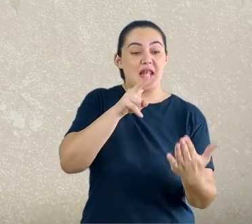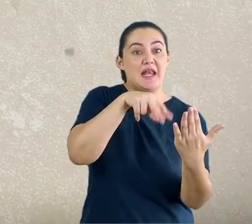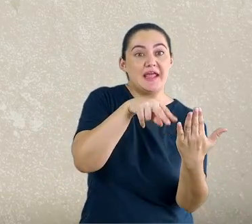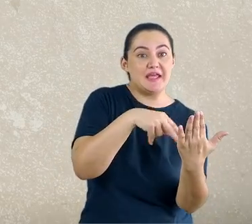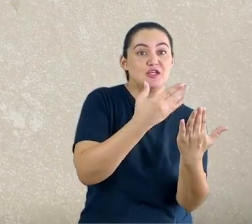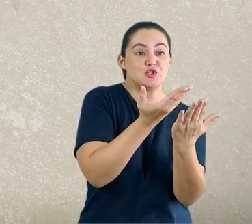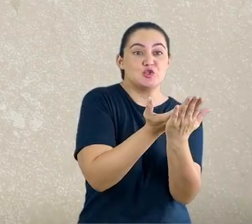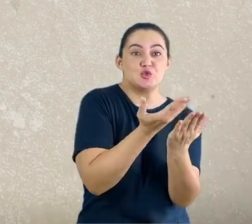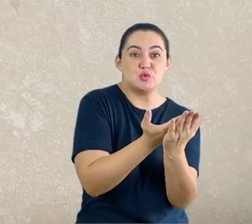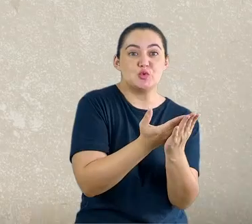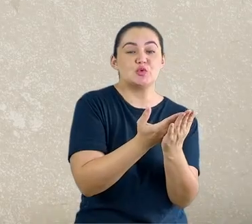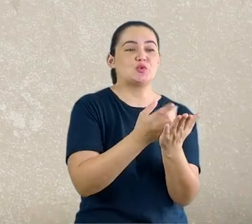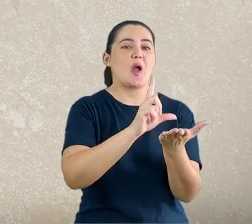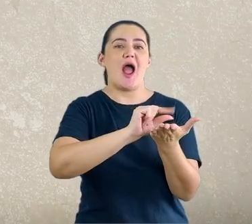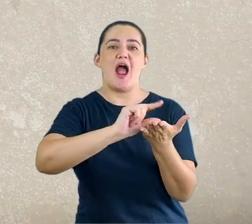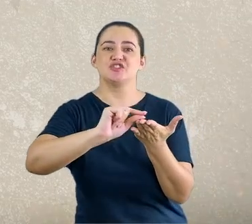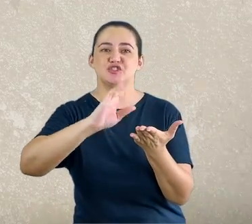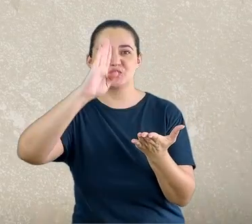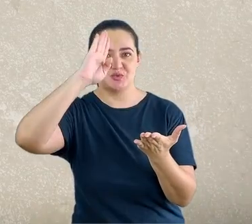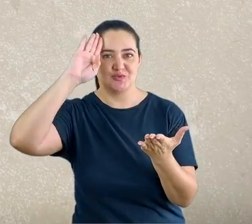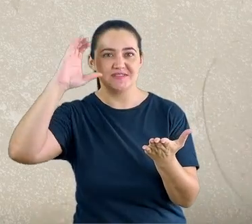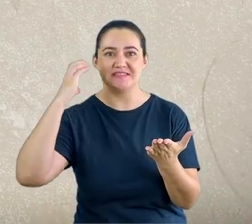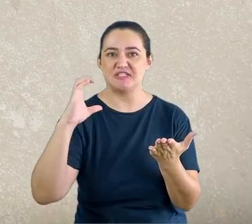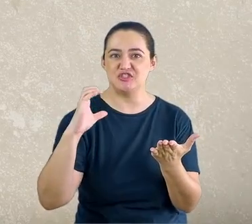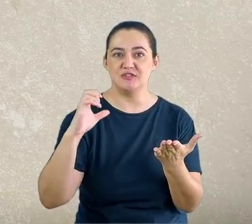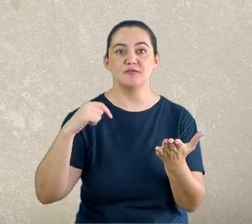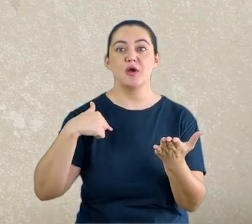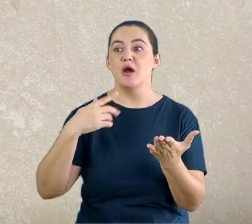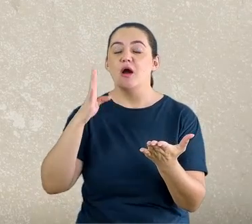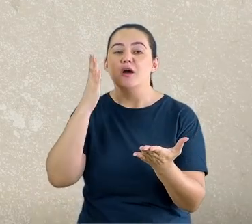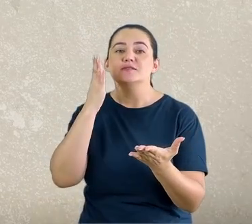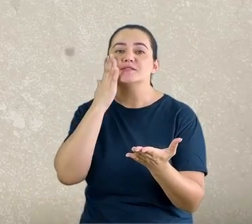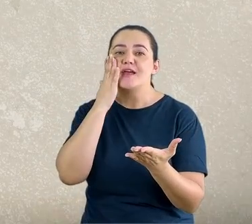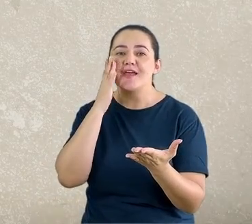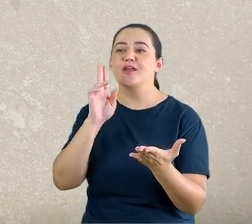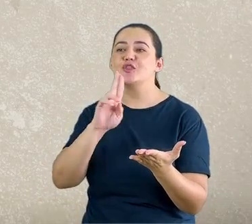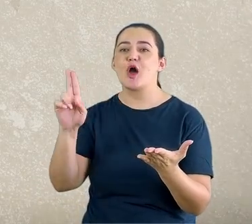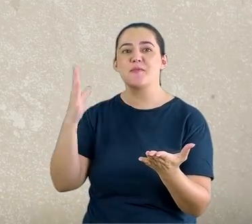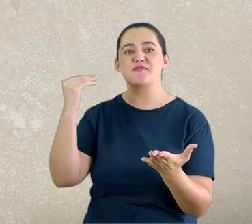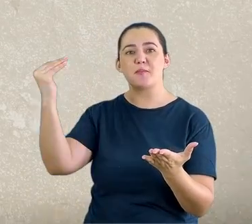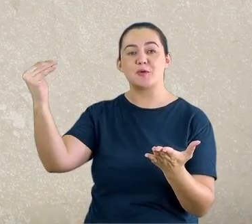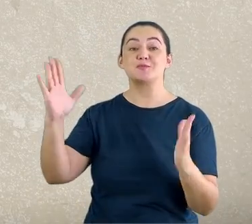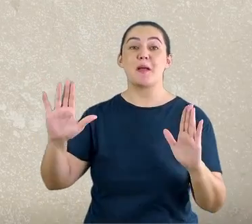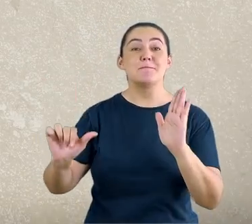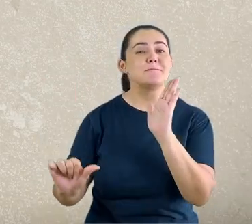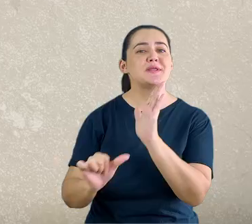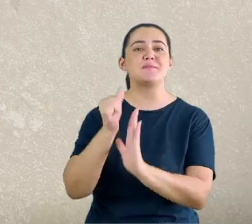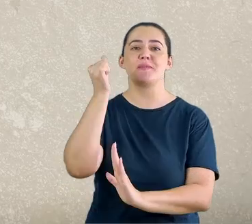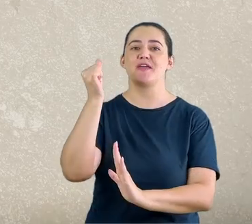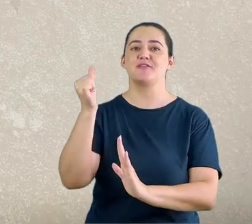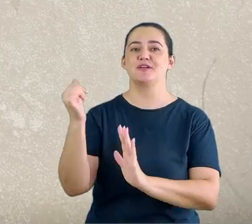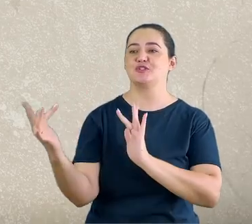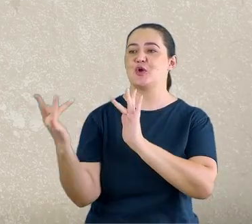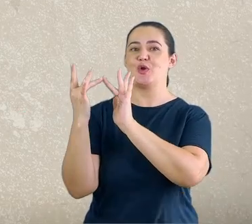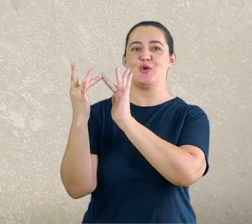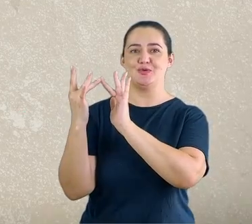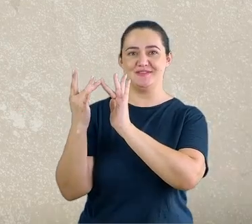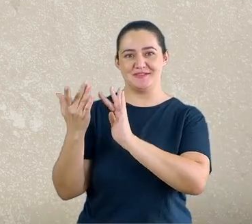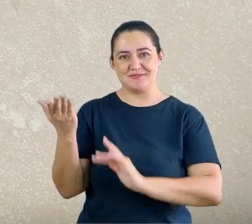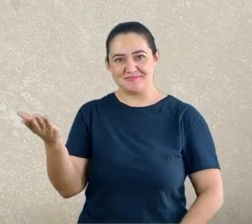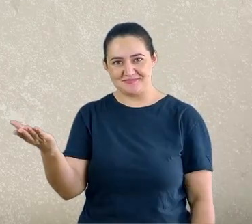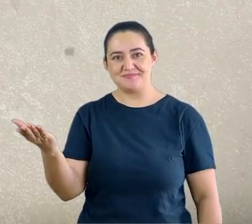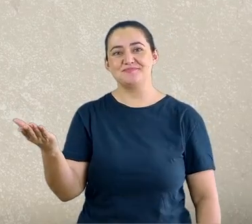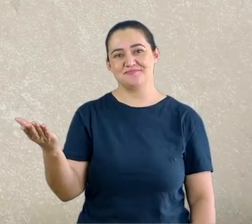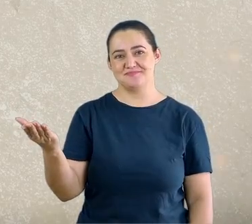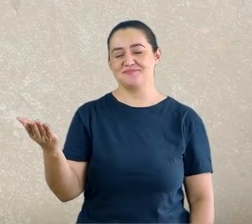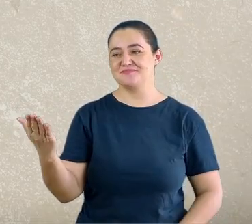livros, artigos científicos, ouvi falar das suas descobertas, mas pela primeira vez eu estou conversando com ele aqui,